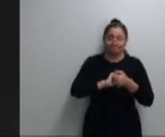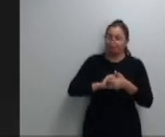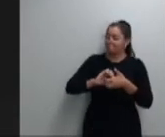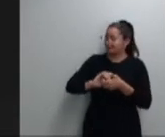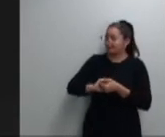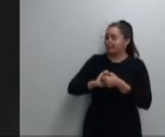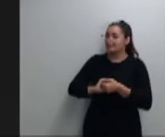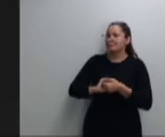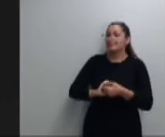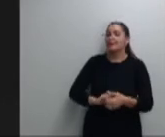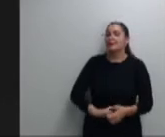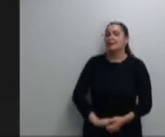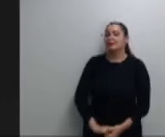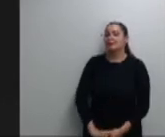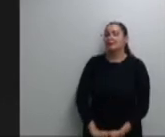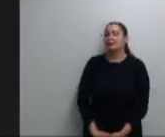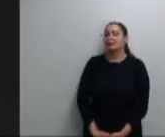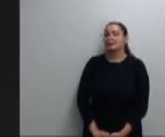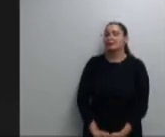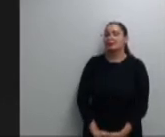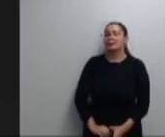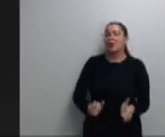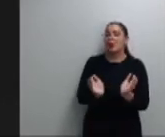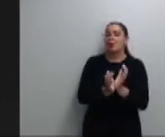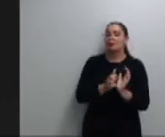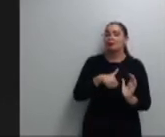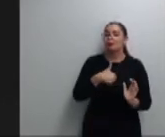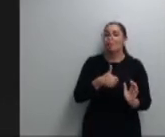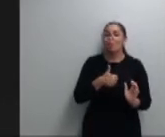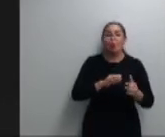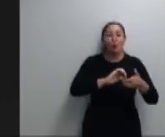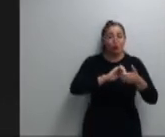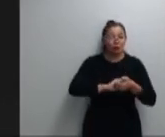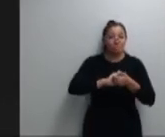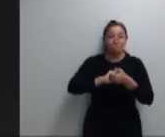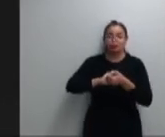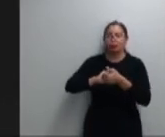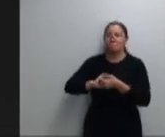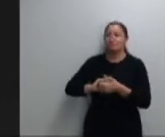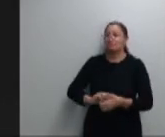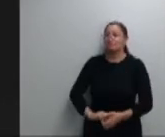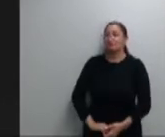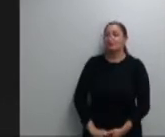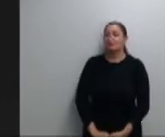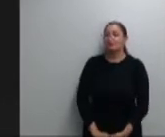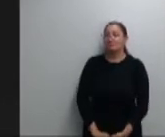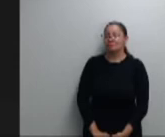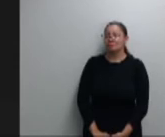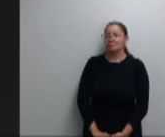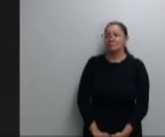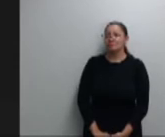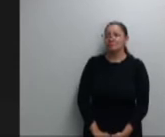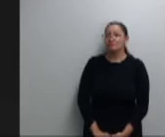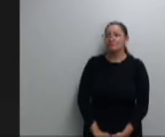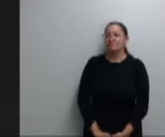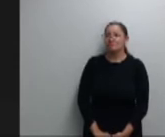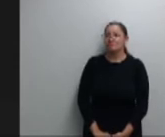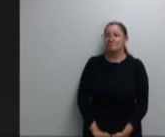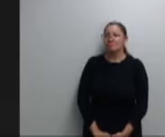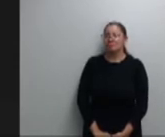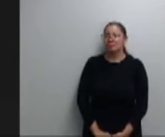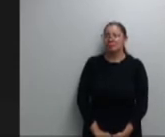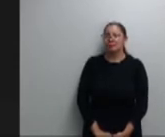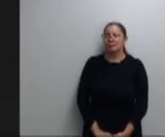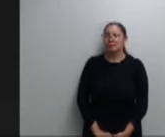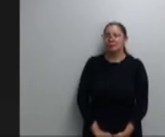integrantes dessa igreja primeira turma, excelentíssimo senhor subprocurador da República. Senhores ministros, a cronologia dos